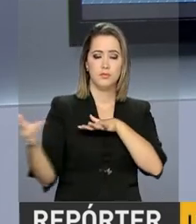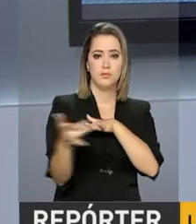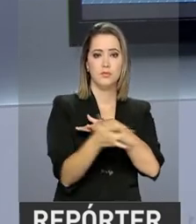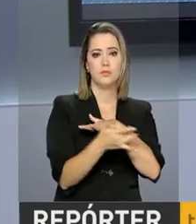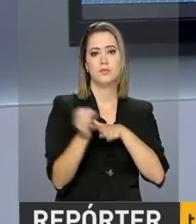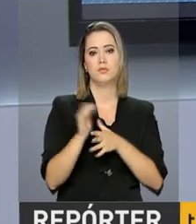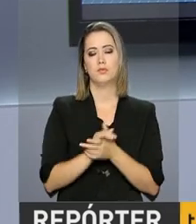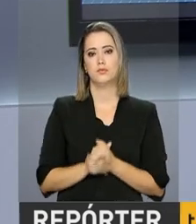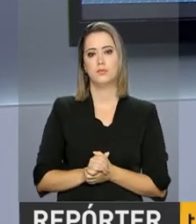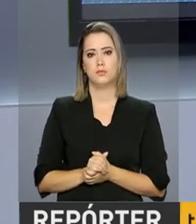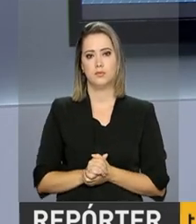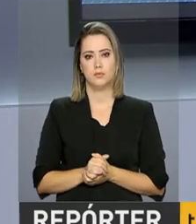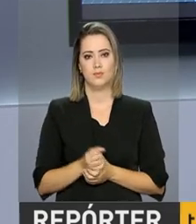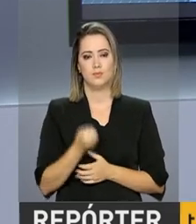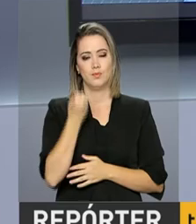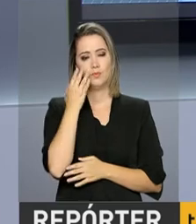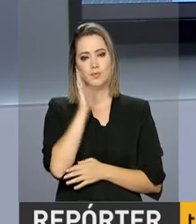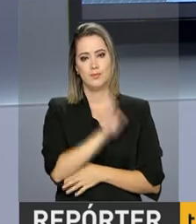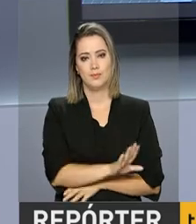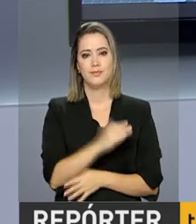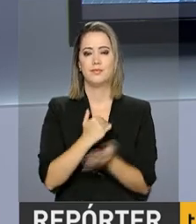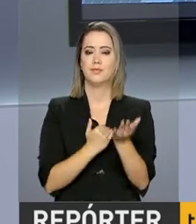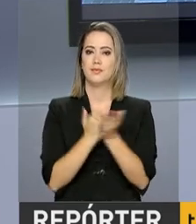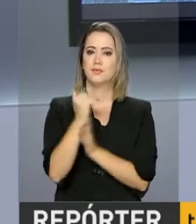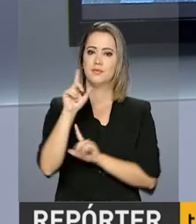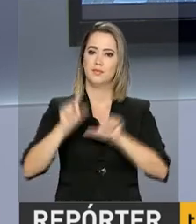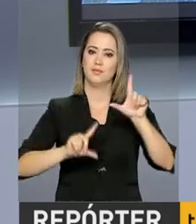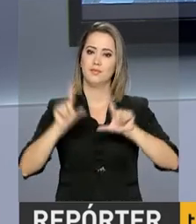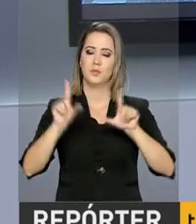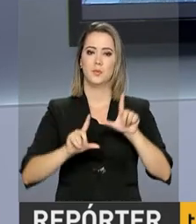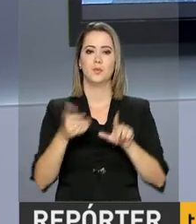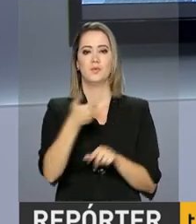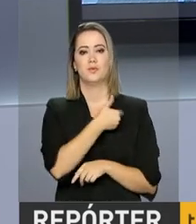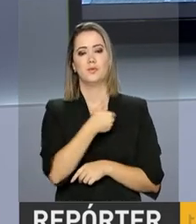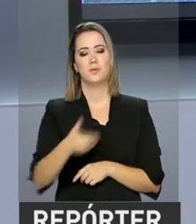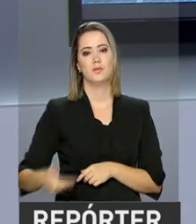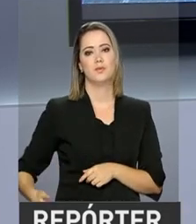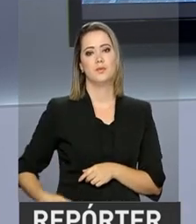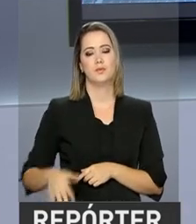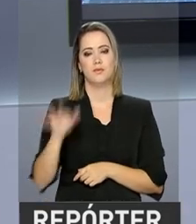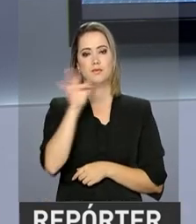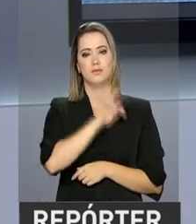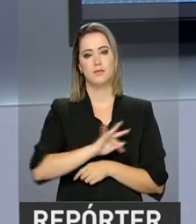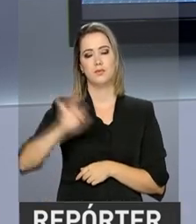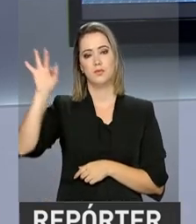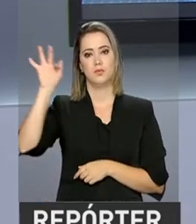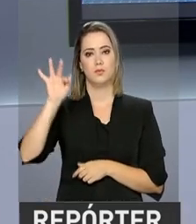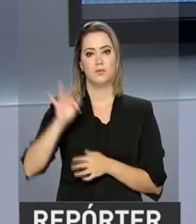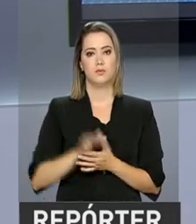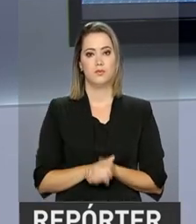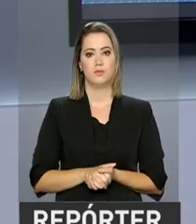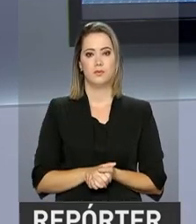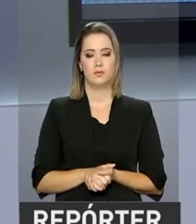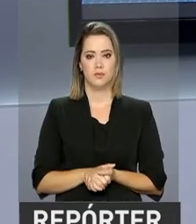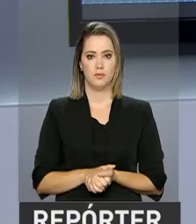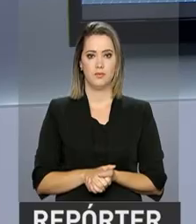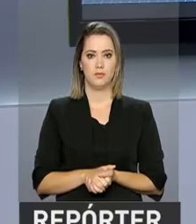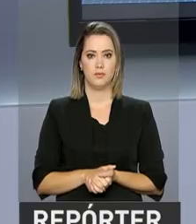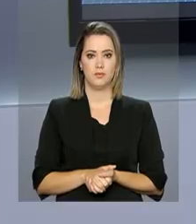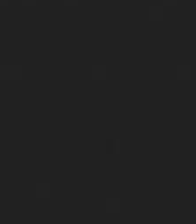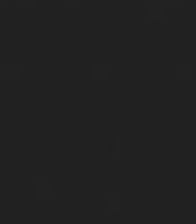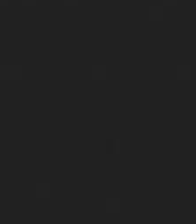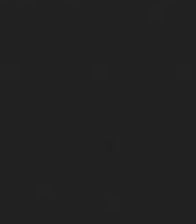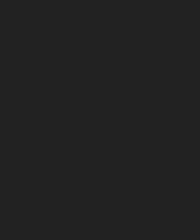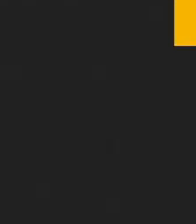pelas nossas redes sociais uma ótima tarde pra você e continue com a gente aqui na nbr a tv do governo federal